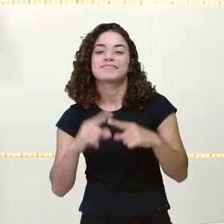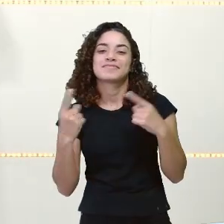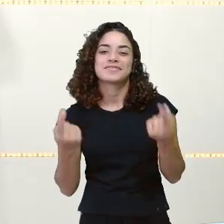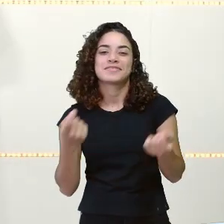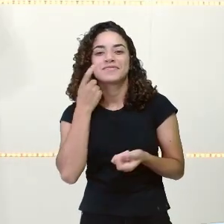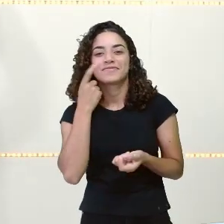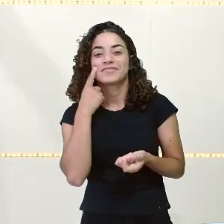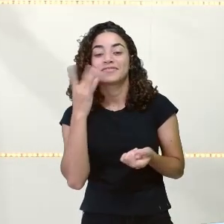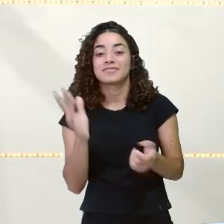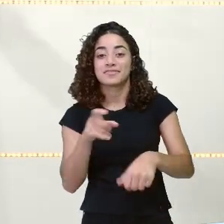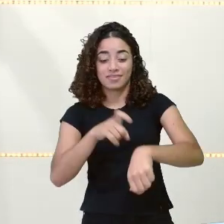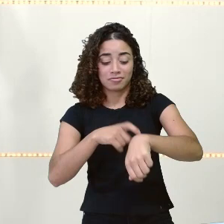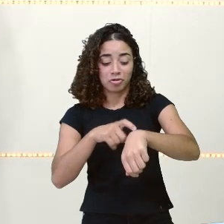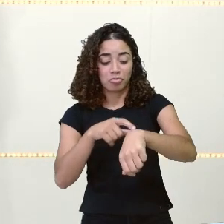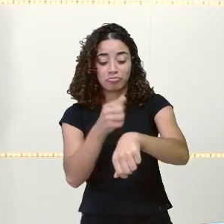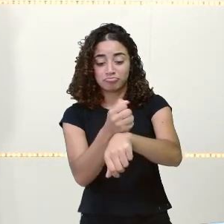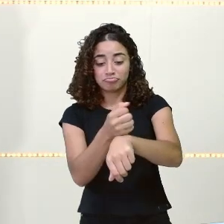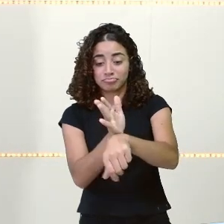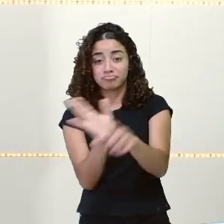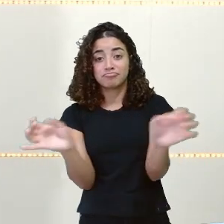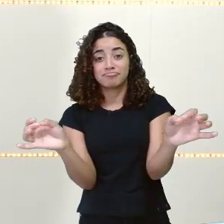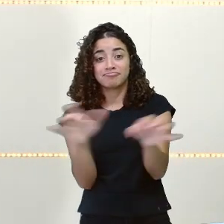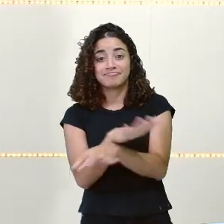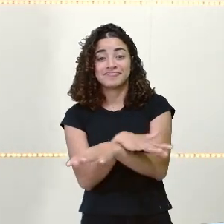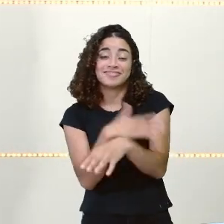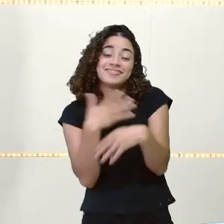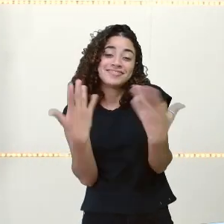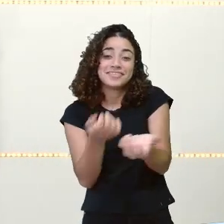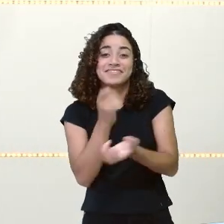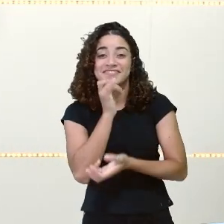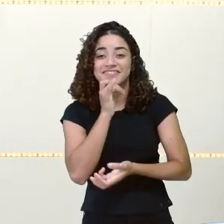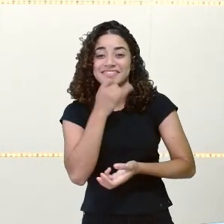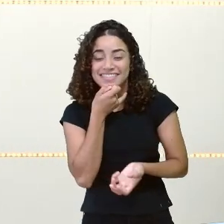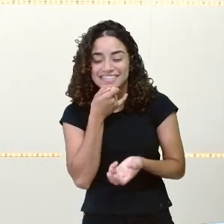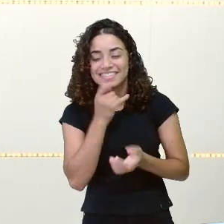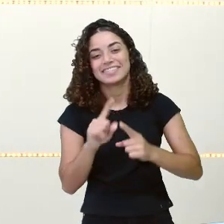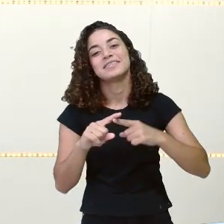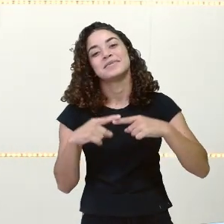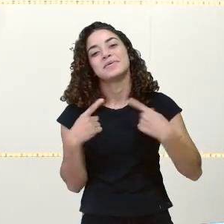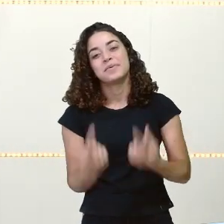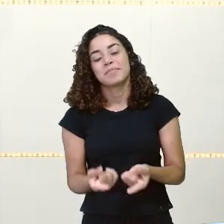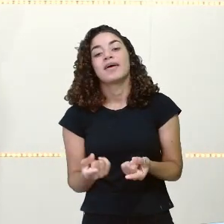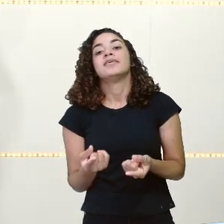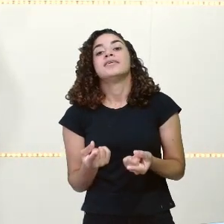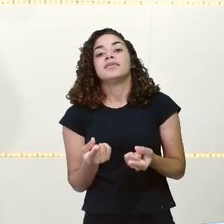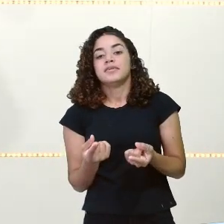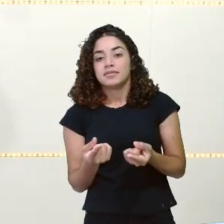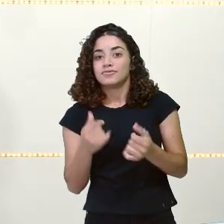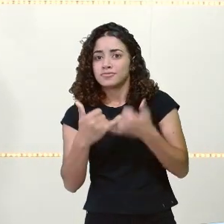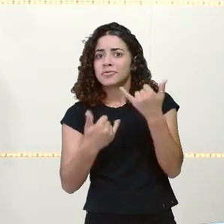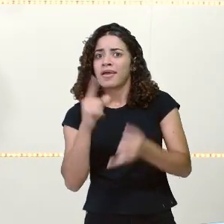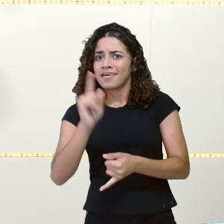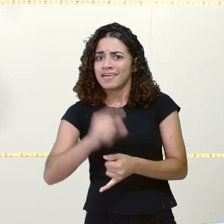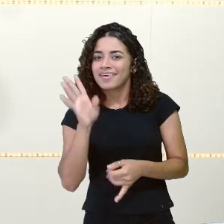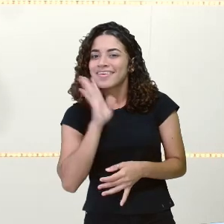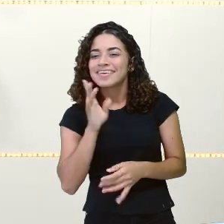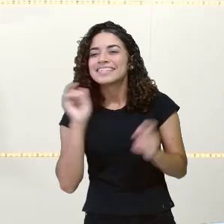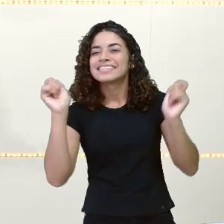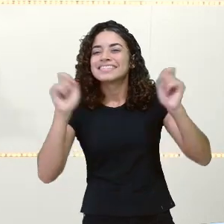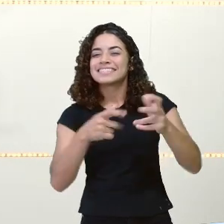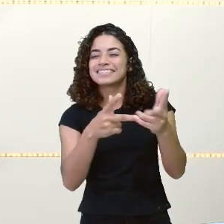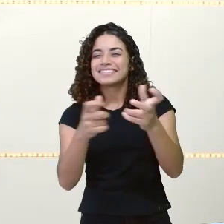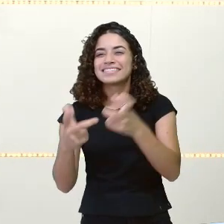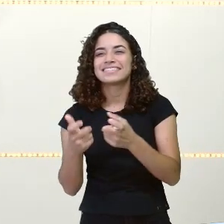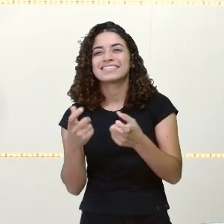já estou vendo aqui que o meu tempo acabou. Olha que pena. Mas o joguinho é legal, não é? Dá para você ver aí